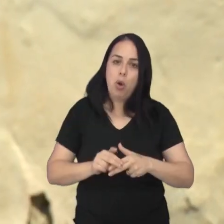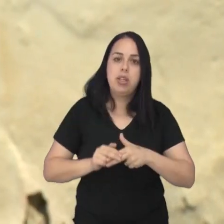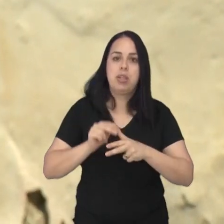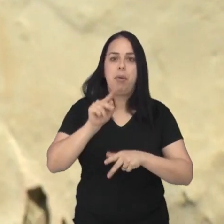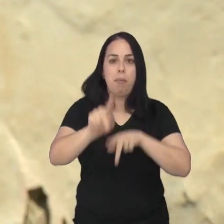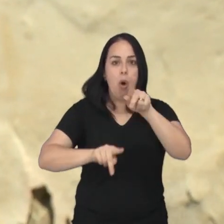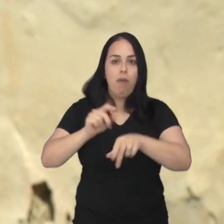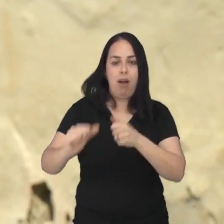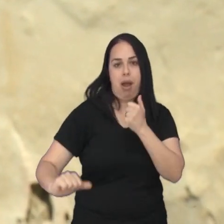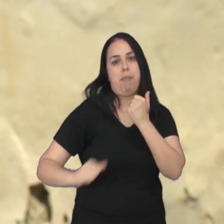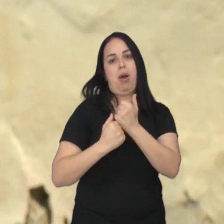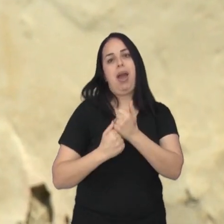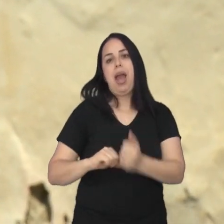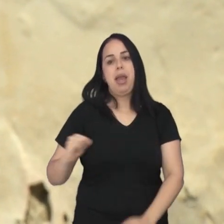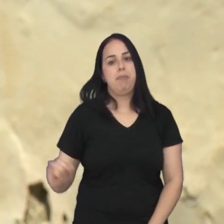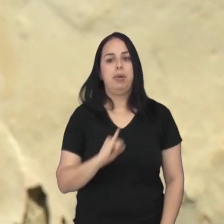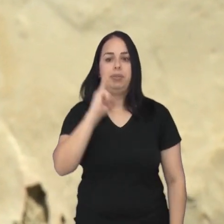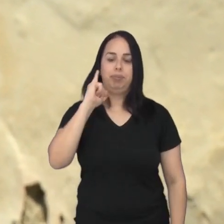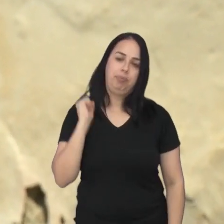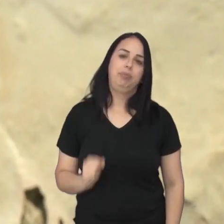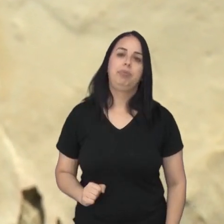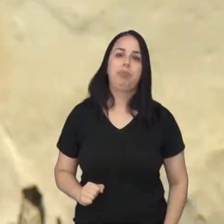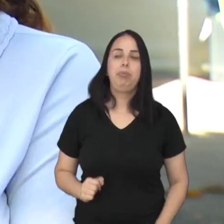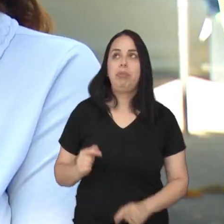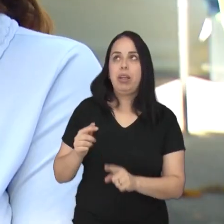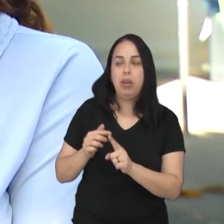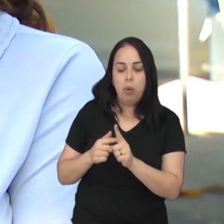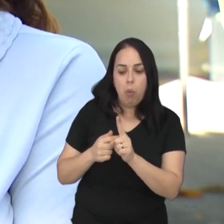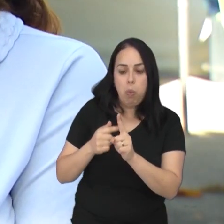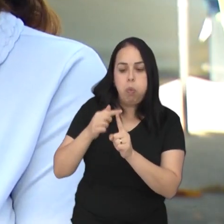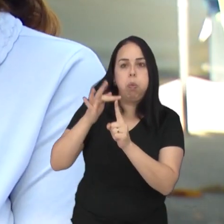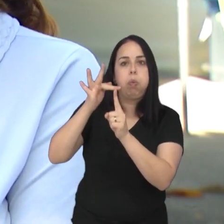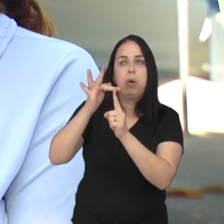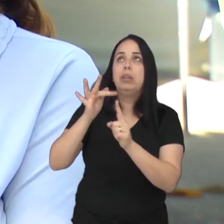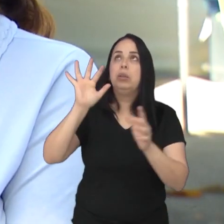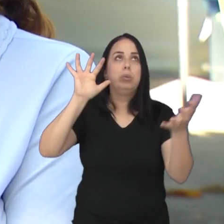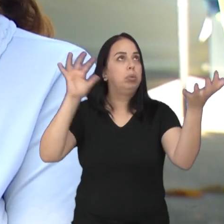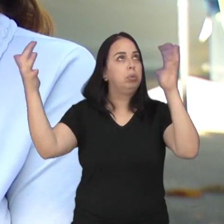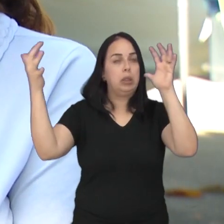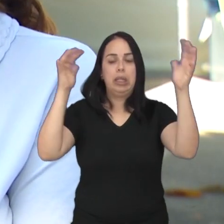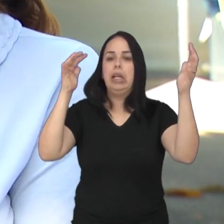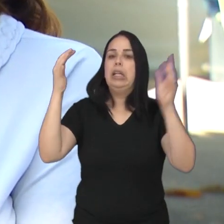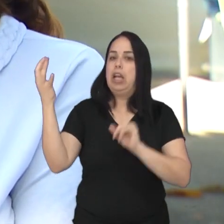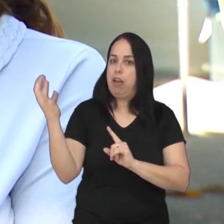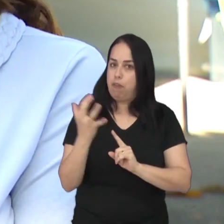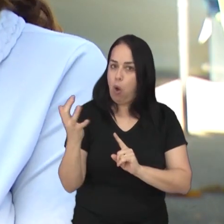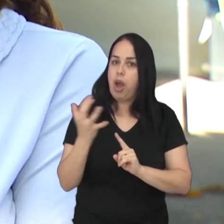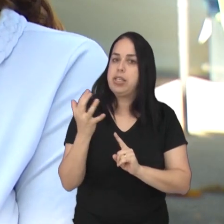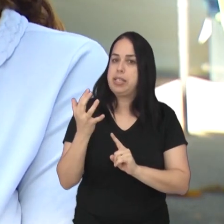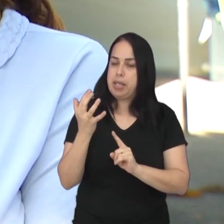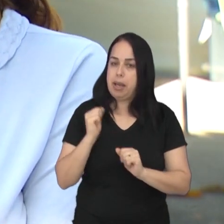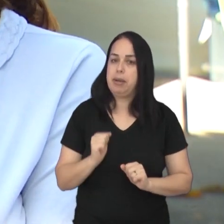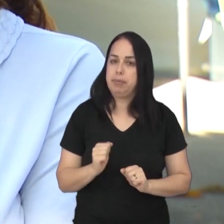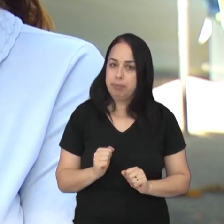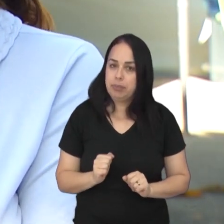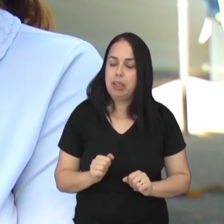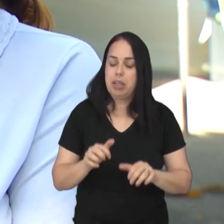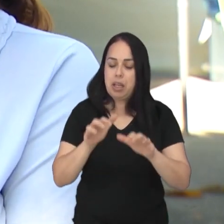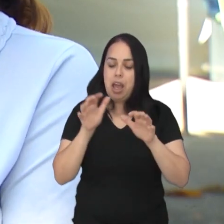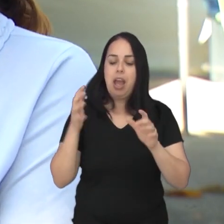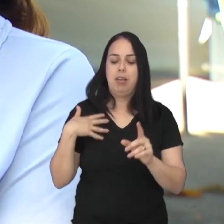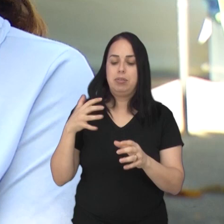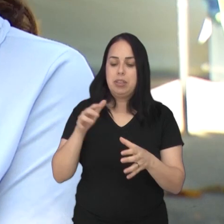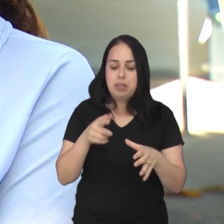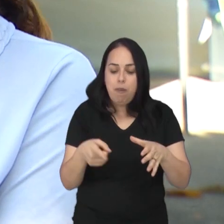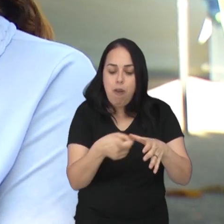Por isso, o apoio da população é indispensável. O aumento da temperatura tem impactado de uma forma bastante